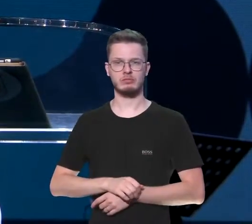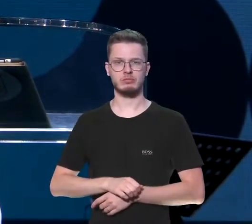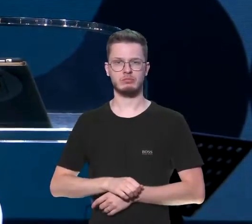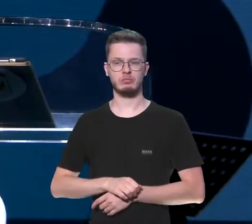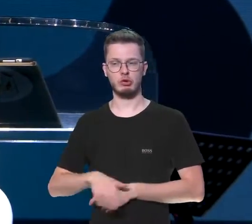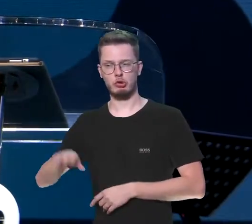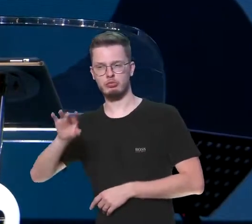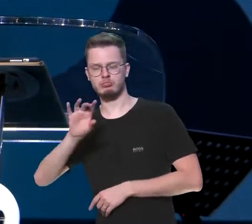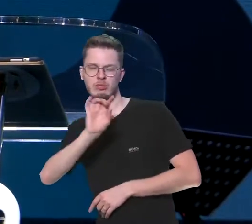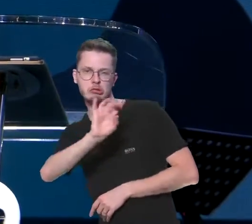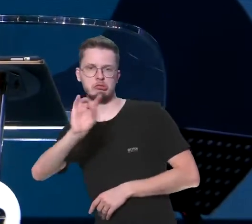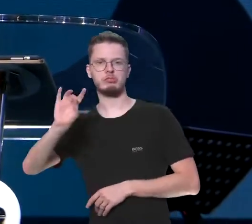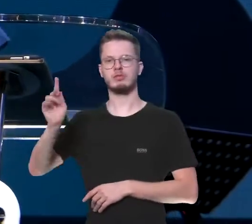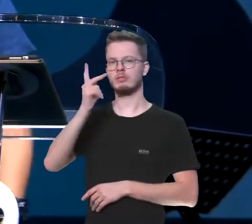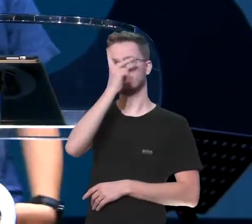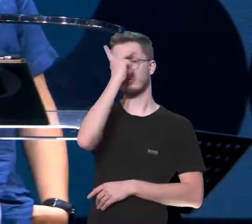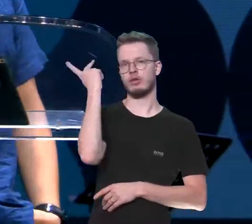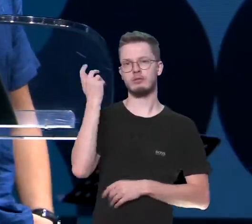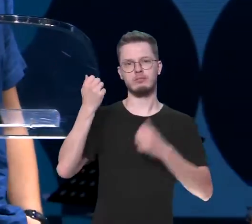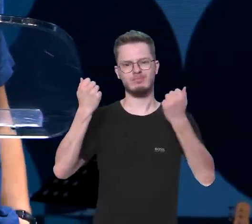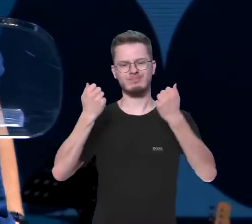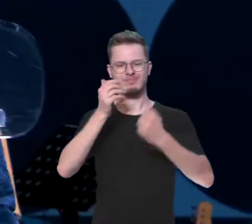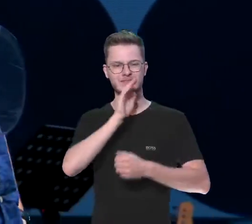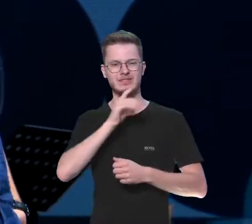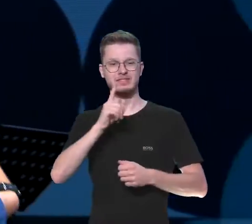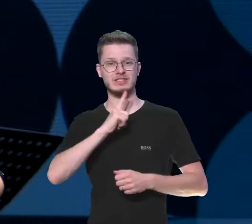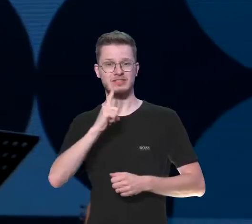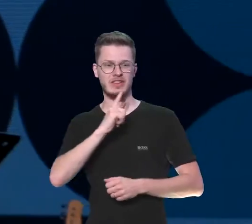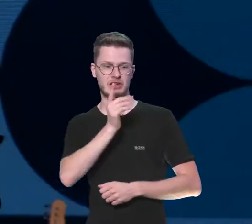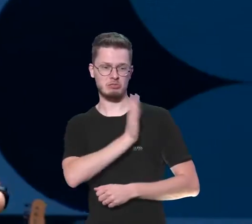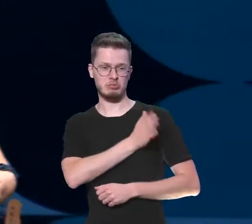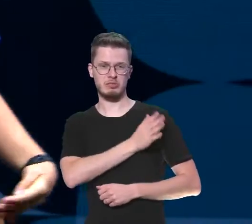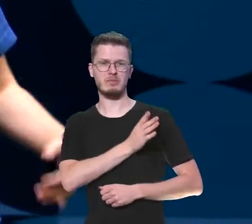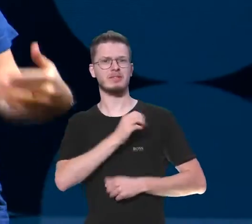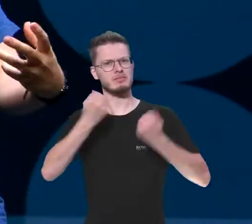o desfibrilador. Outras inclusive morreram.